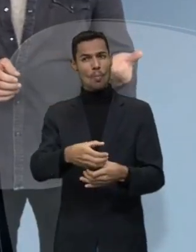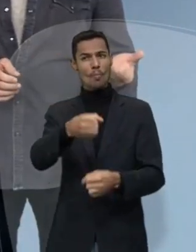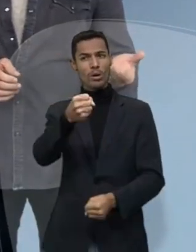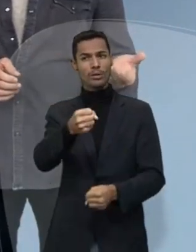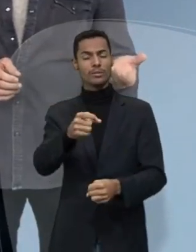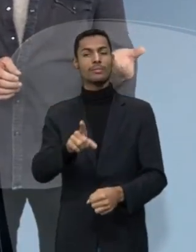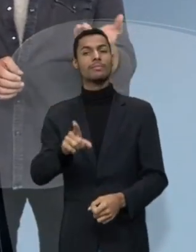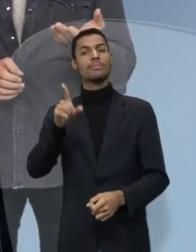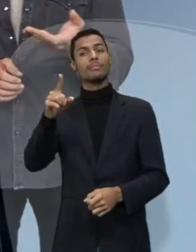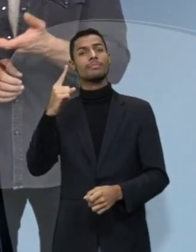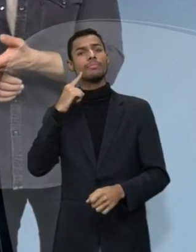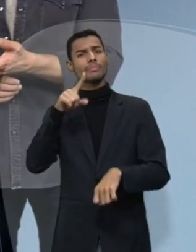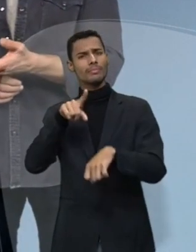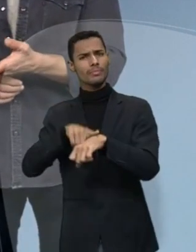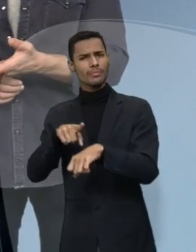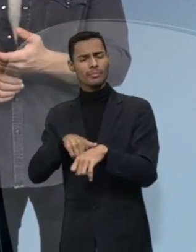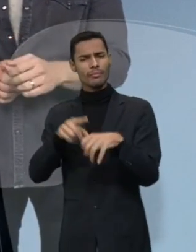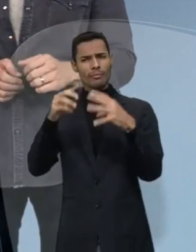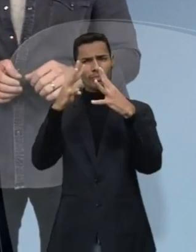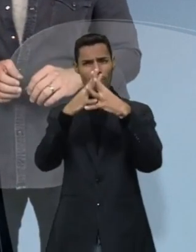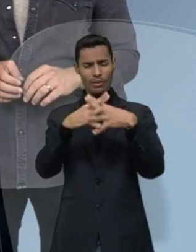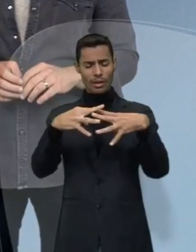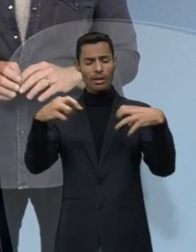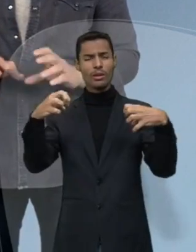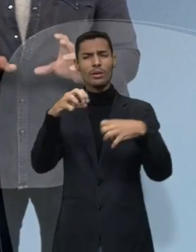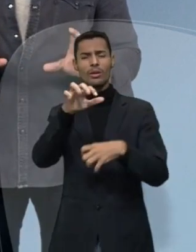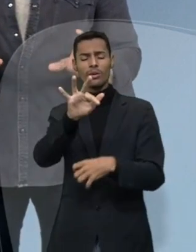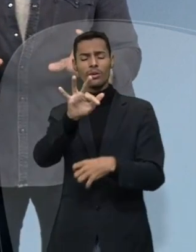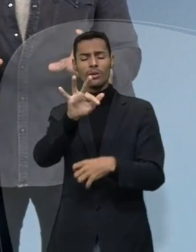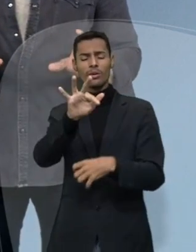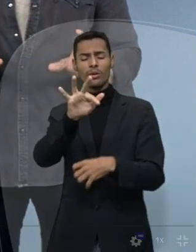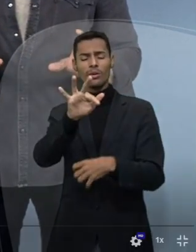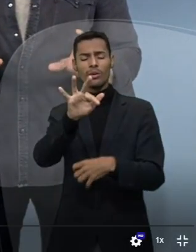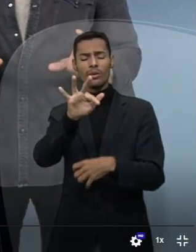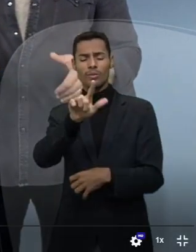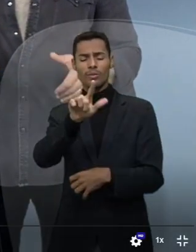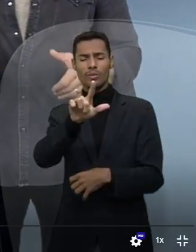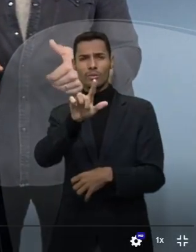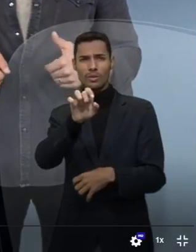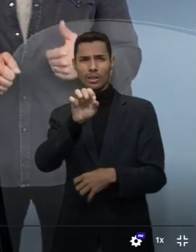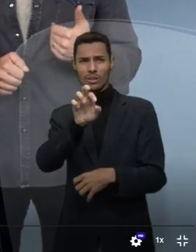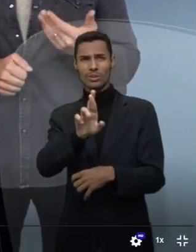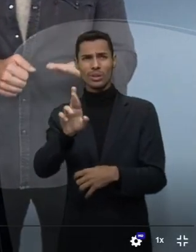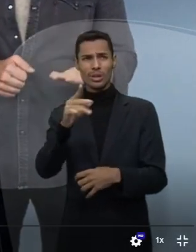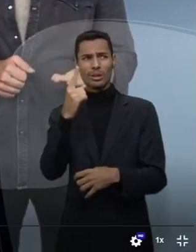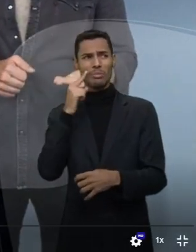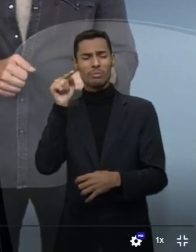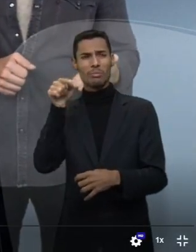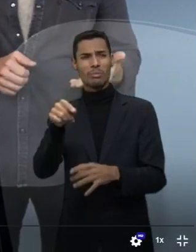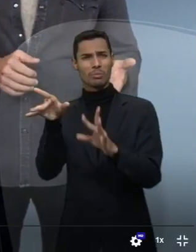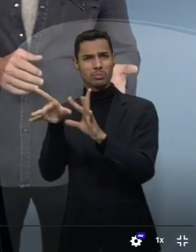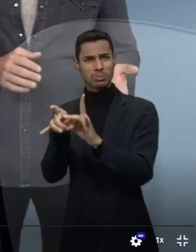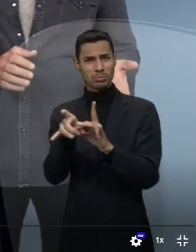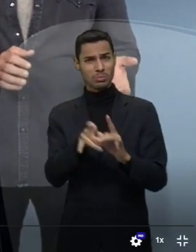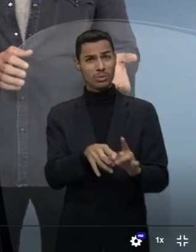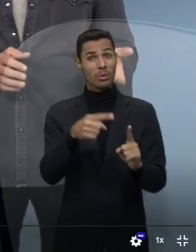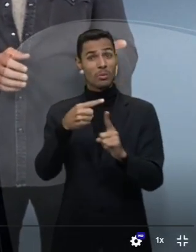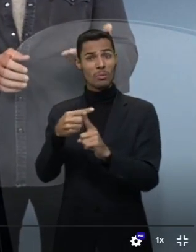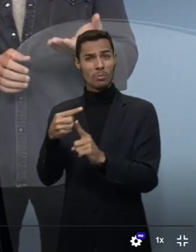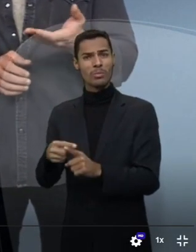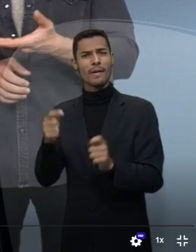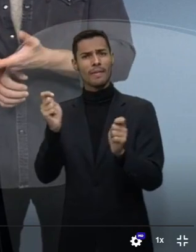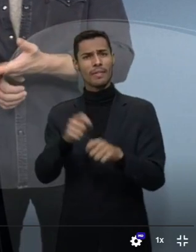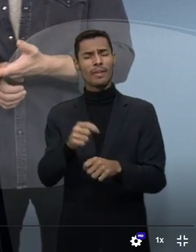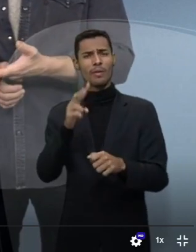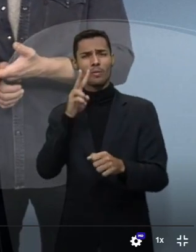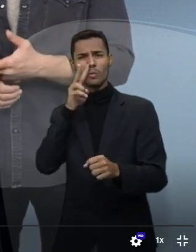solicitação relacionada ao momento fletor, é calculada uma armadura longitudinal. Para a solicitação